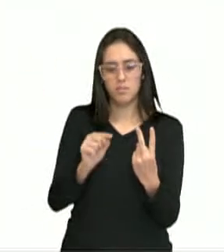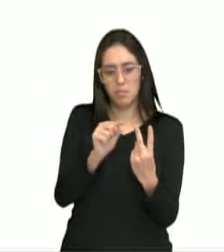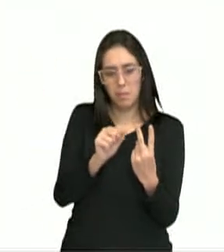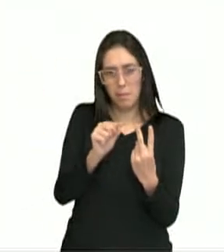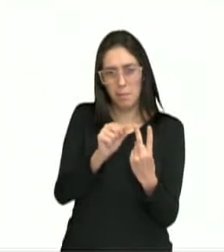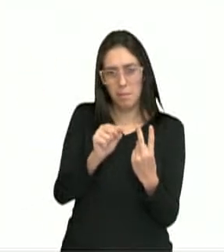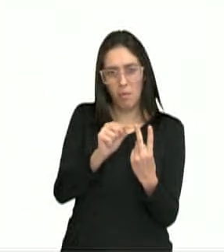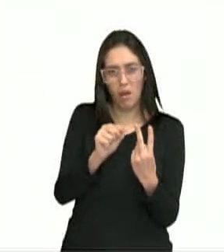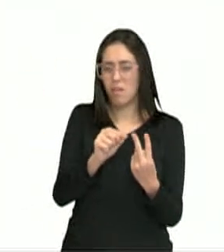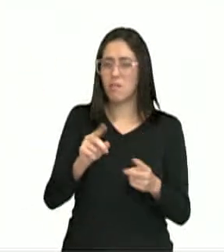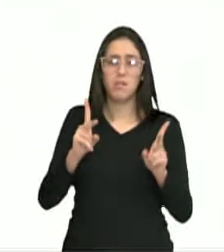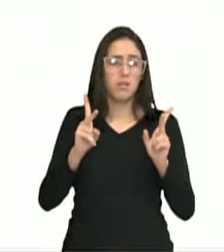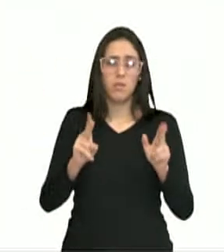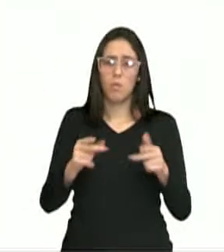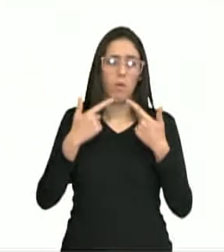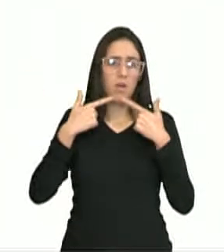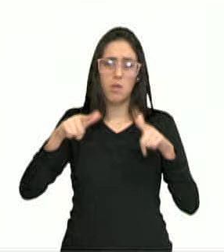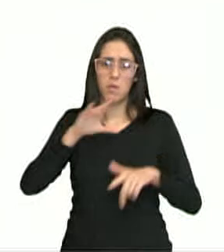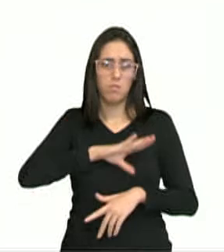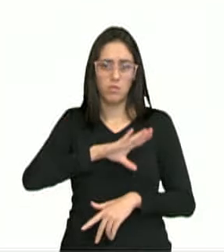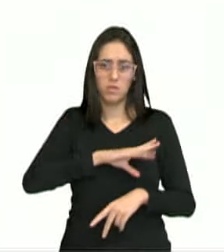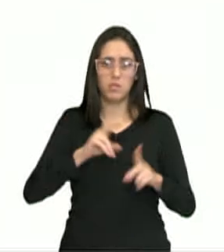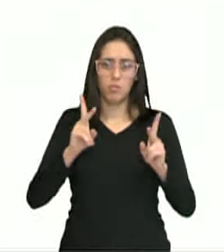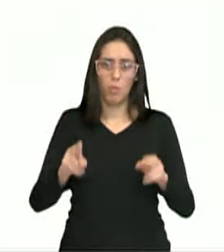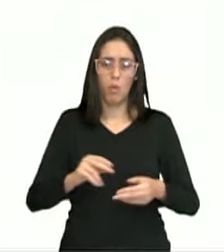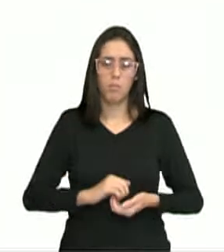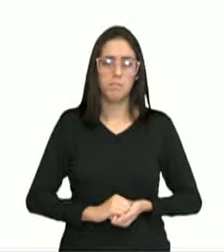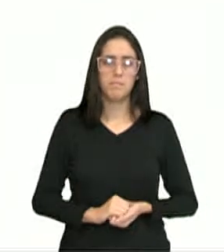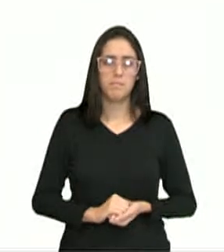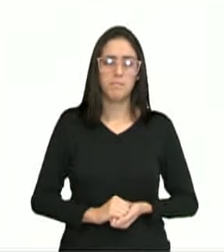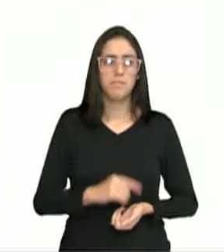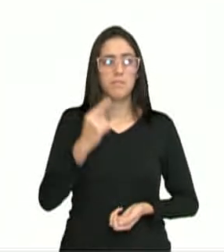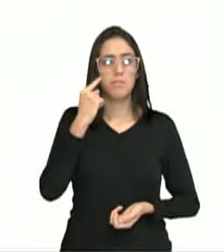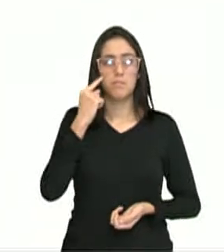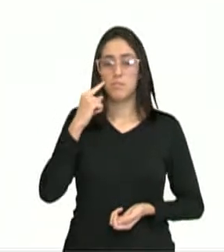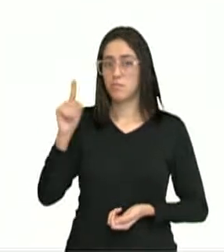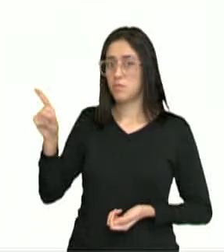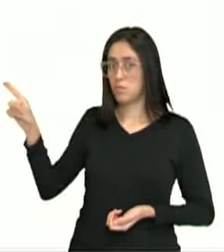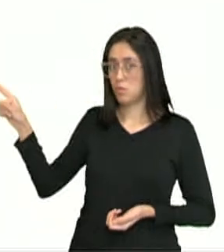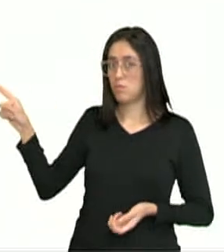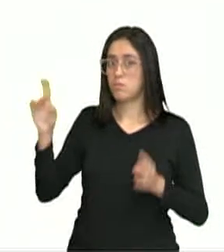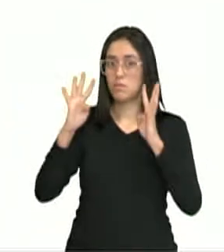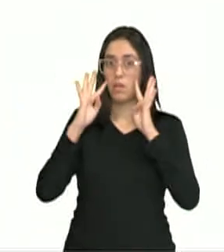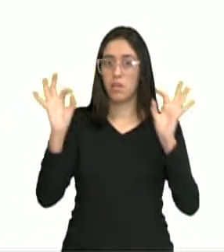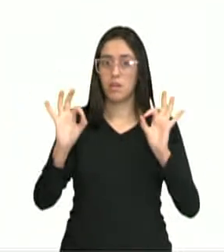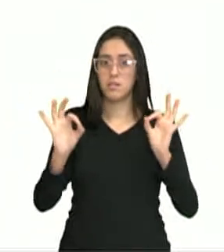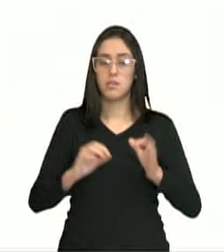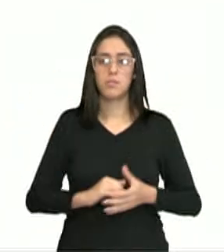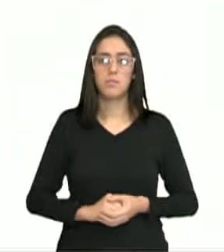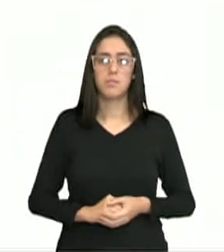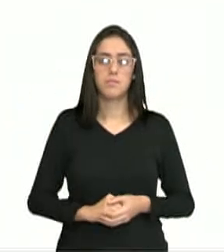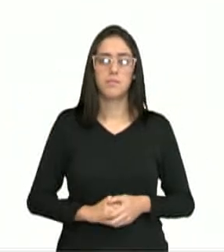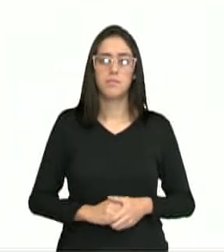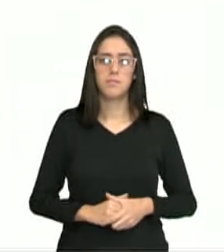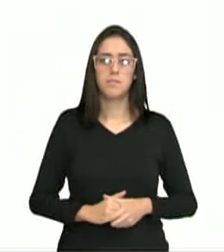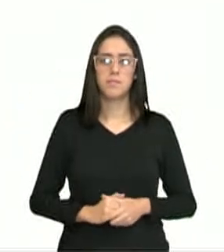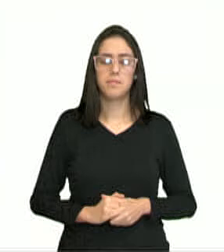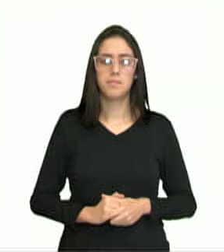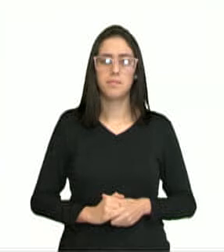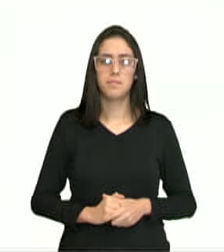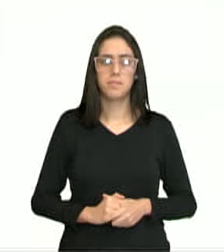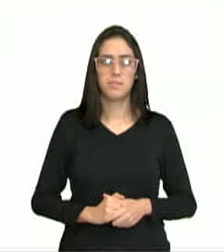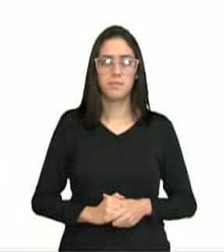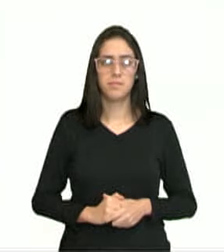portuguesa também. Olha como se forma aqui os ordinais. Presta atenção. Para o masculino se